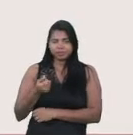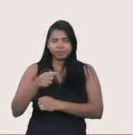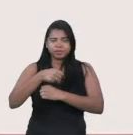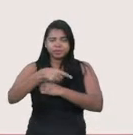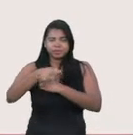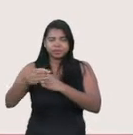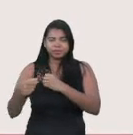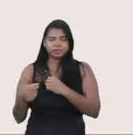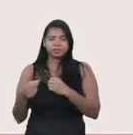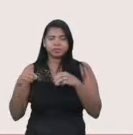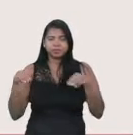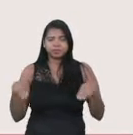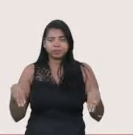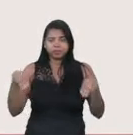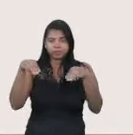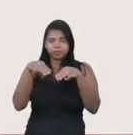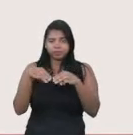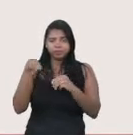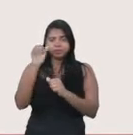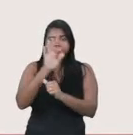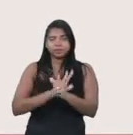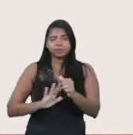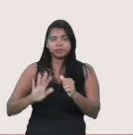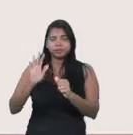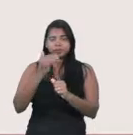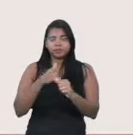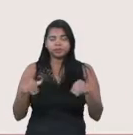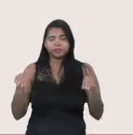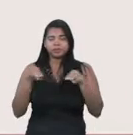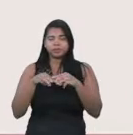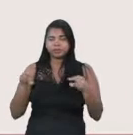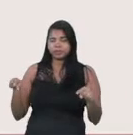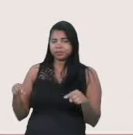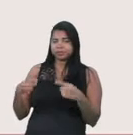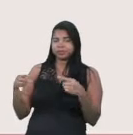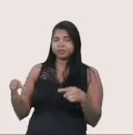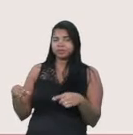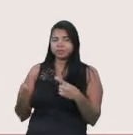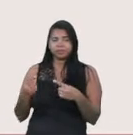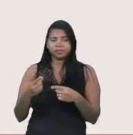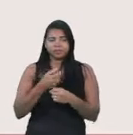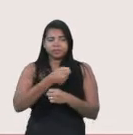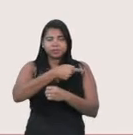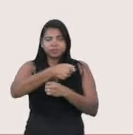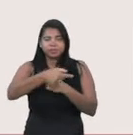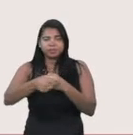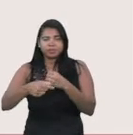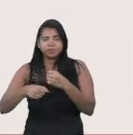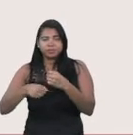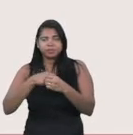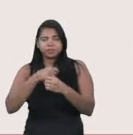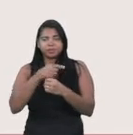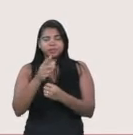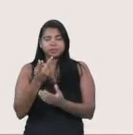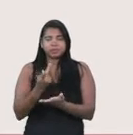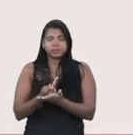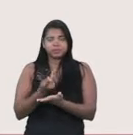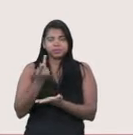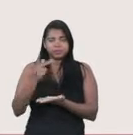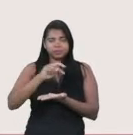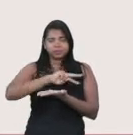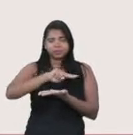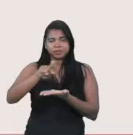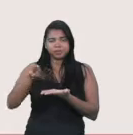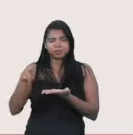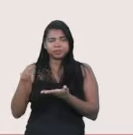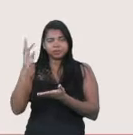campo elétrico e magnético para acelerar e provocar a colisão entre as partículas. Entre outras teorias,